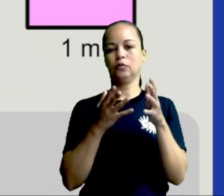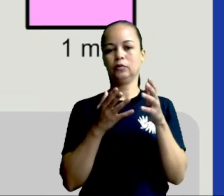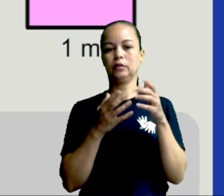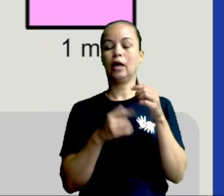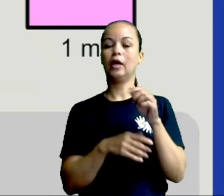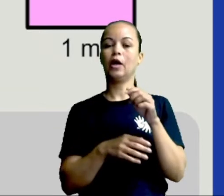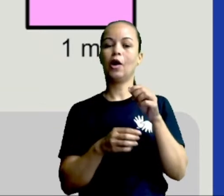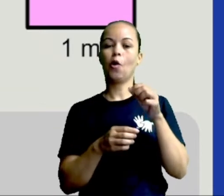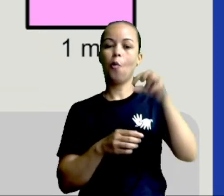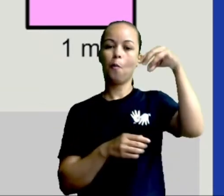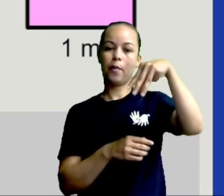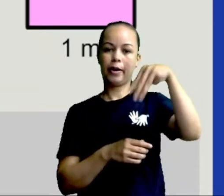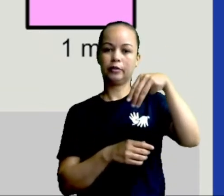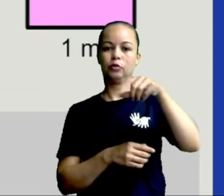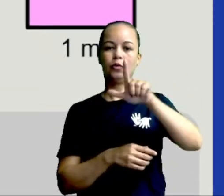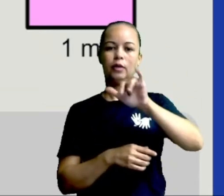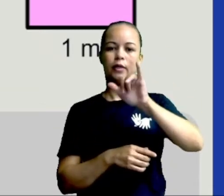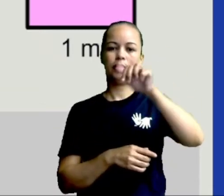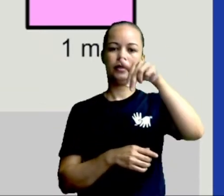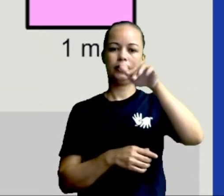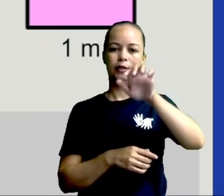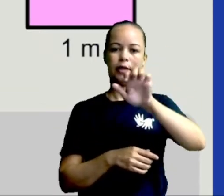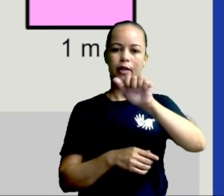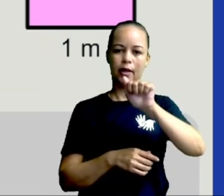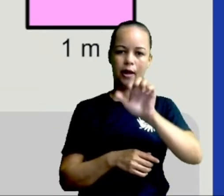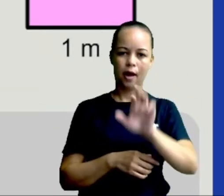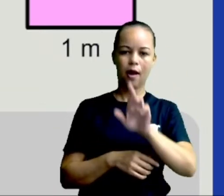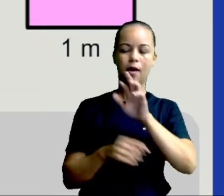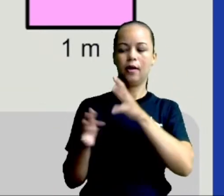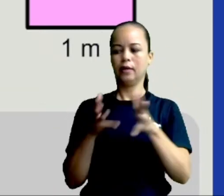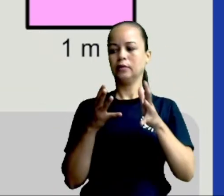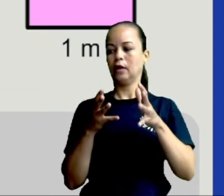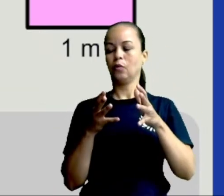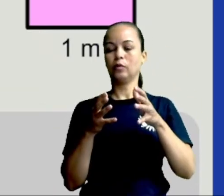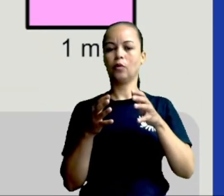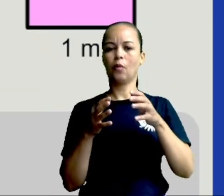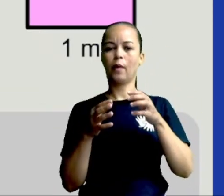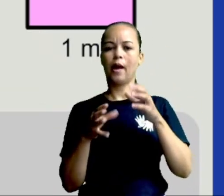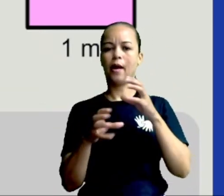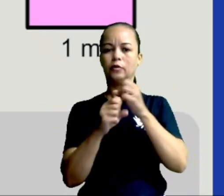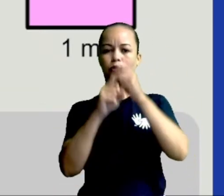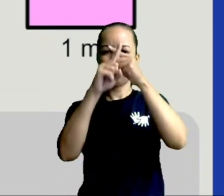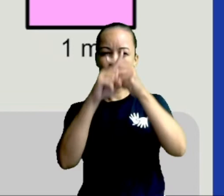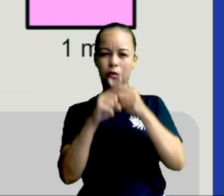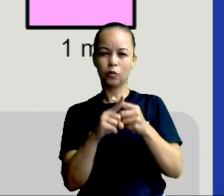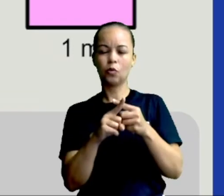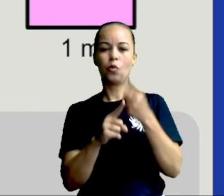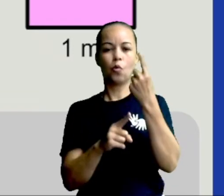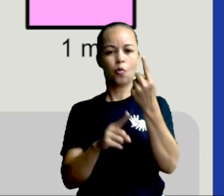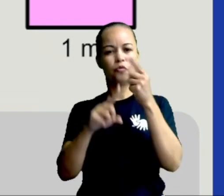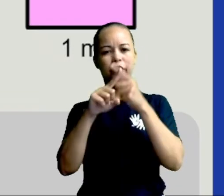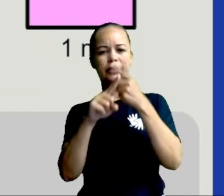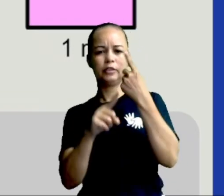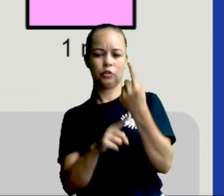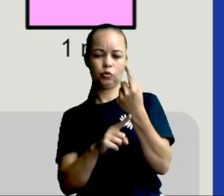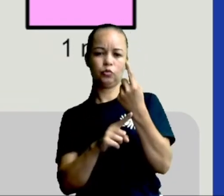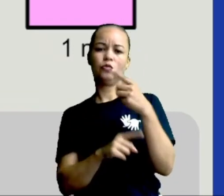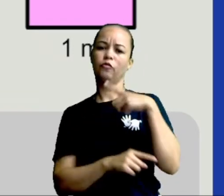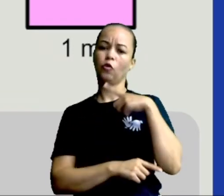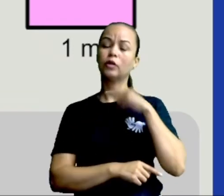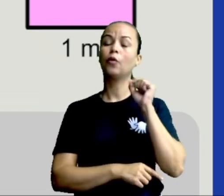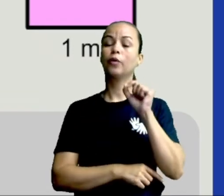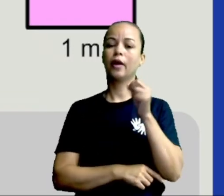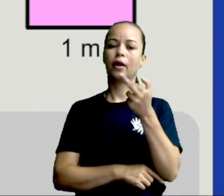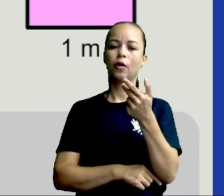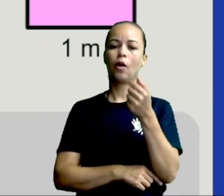linear. Lembra lá, eu tenho aí 1 metro de comprimento. Quando eu calculo a área, multiplicando 1 vezes 1, eu vou ter